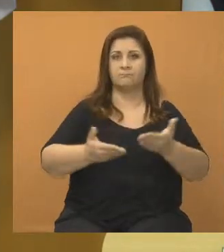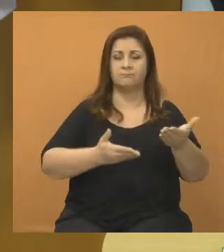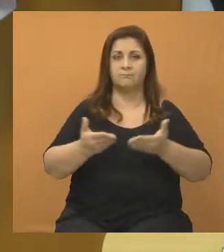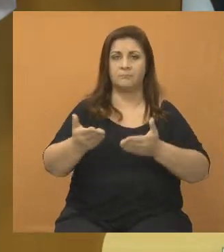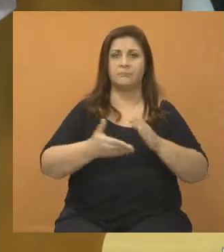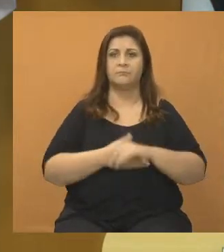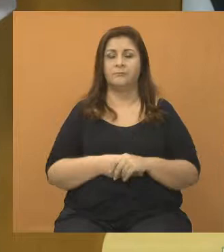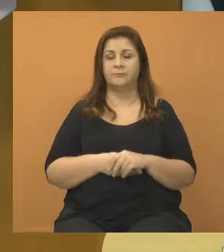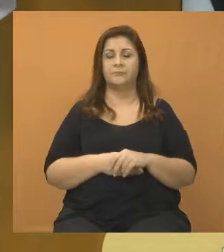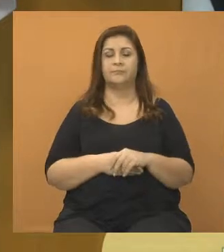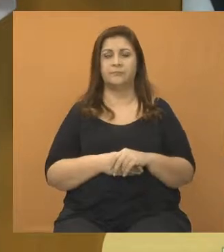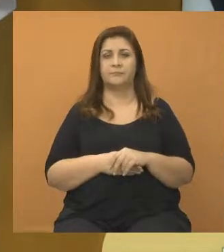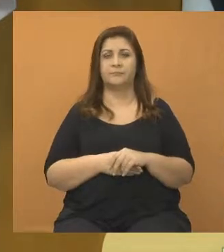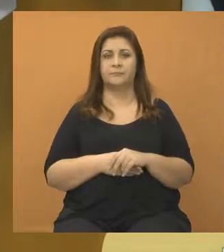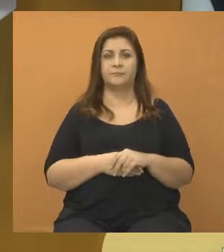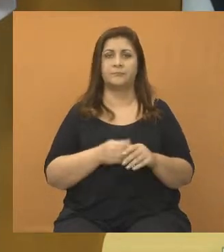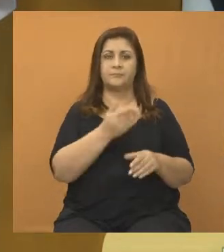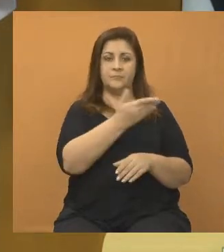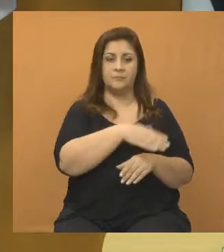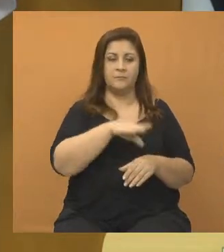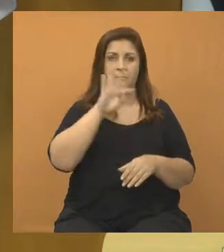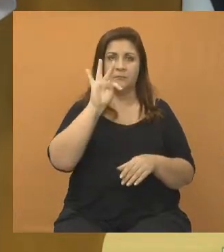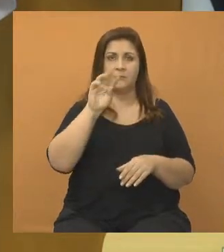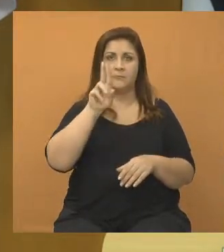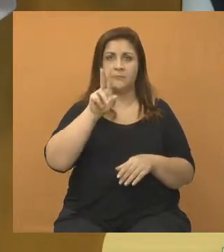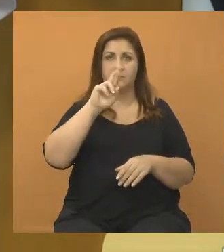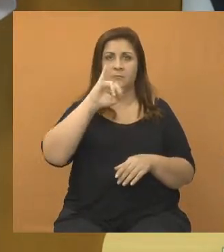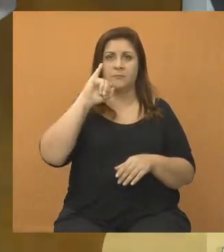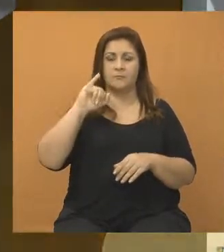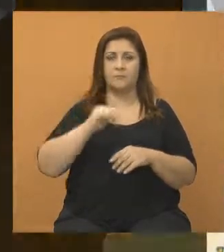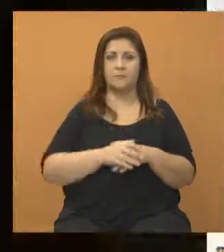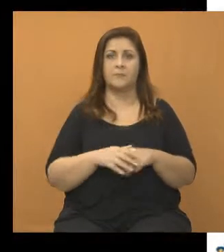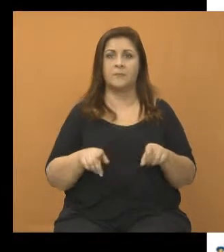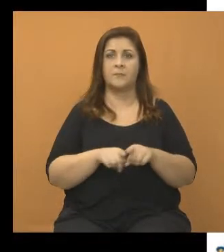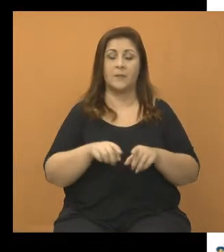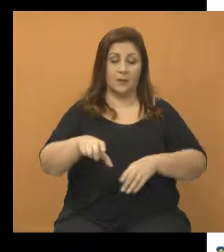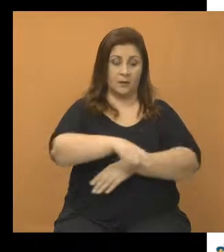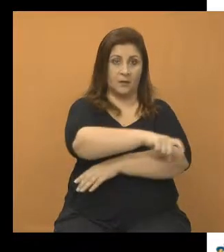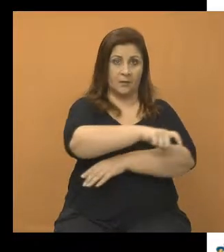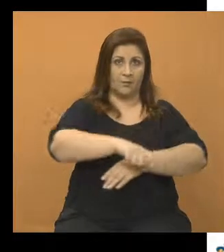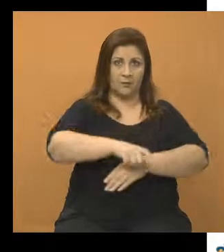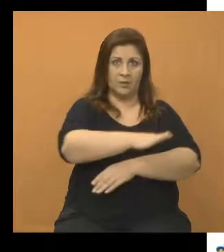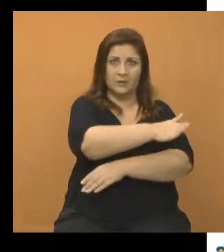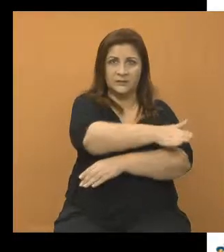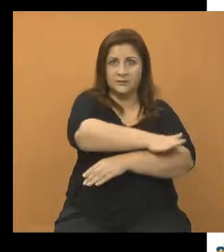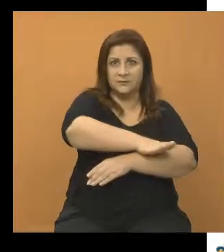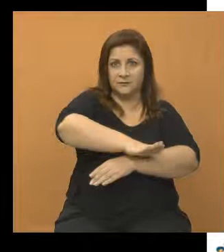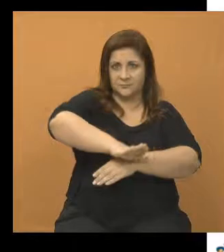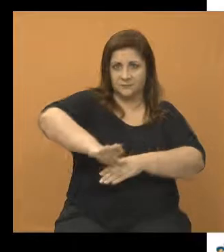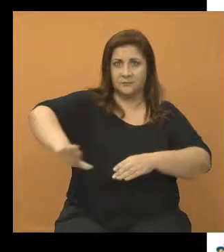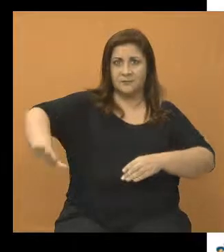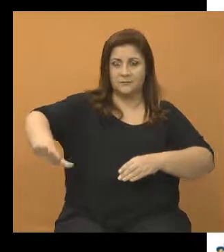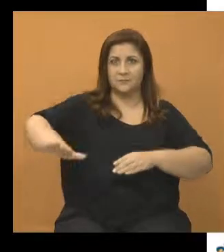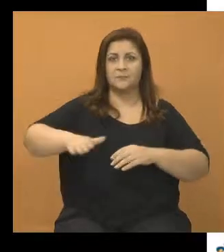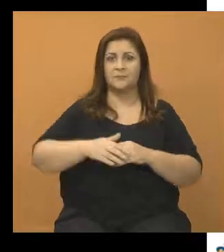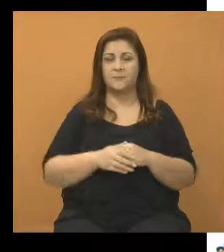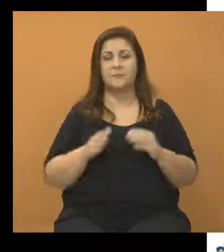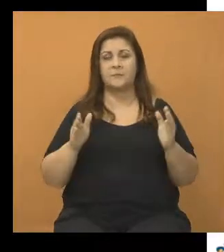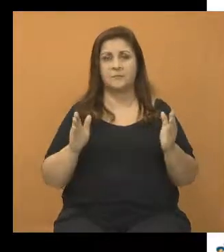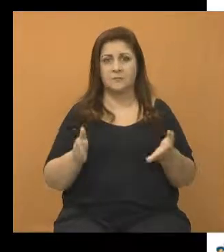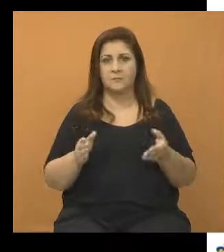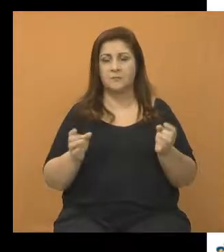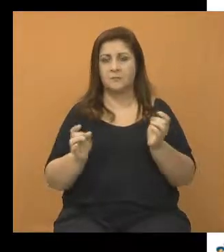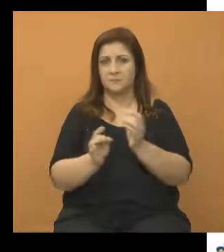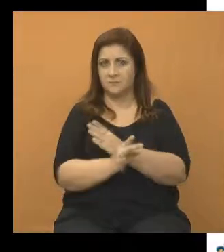começarem da Bacia do Turi. O asfalto da Diogo Fontes, né? A gente já terminou o